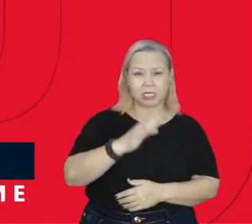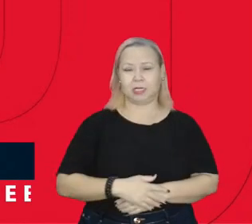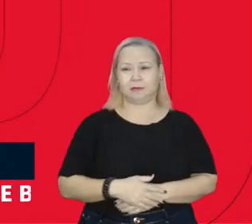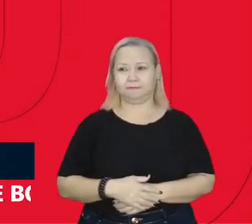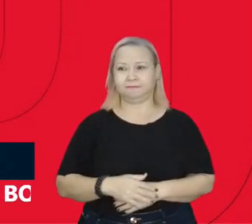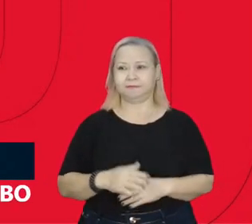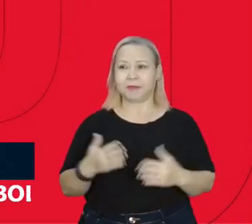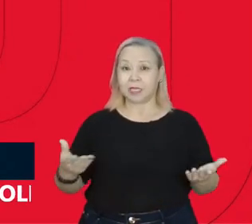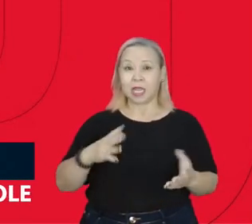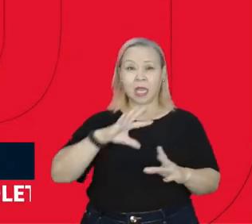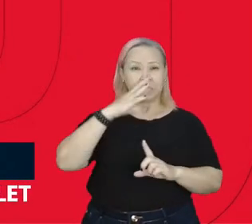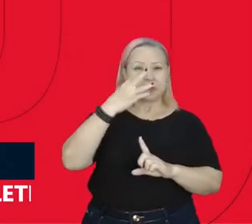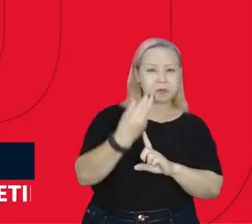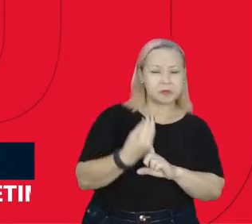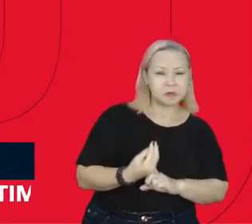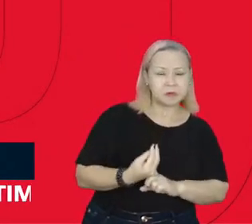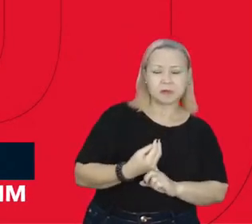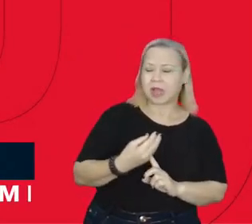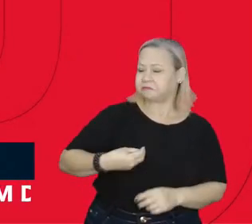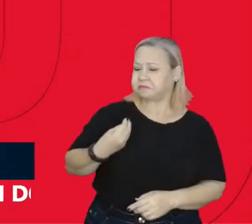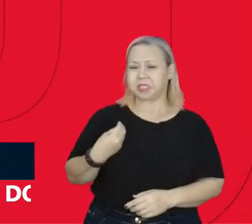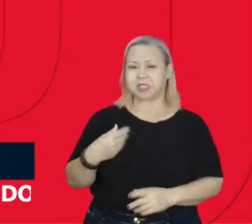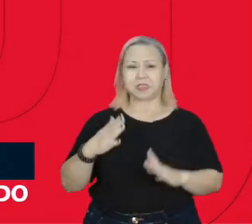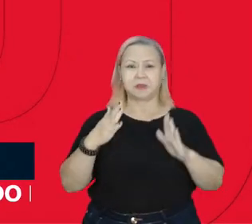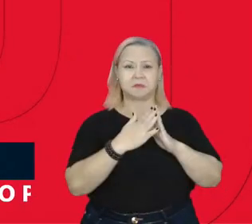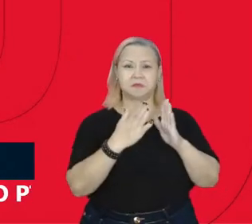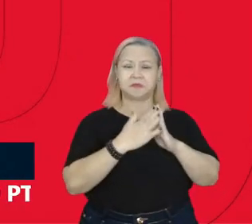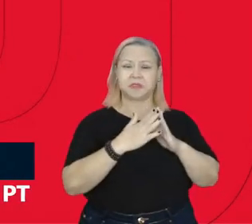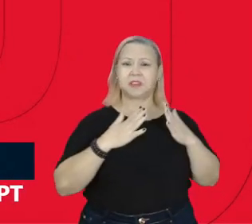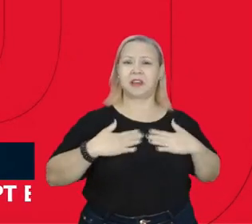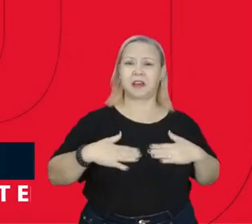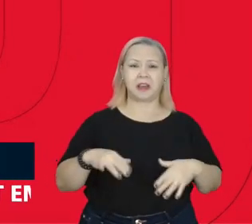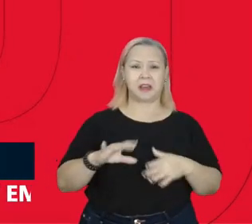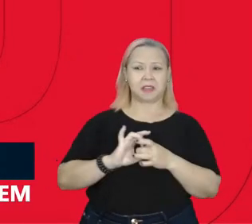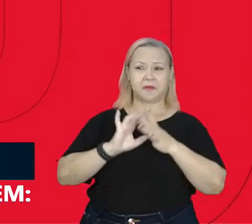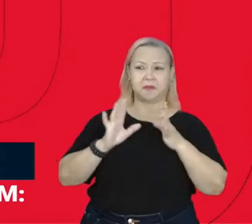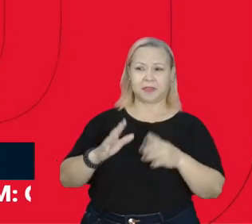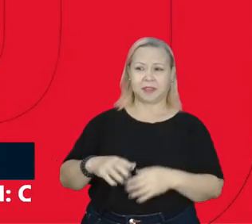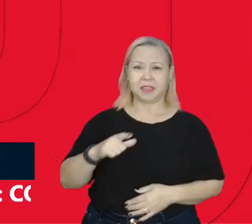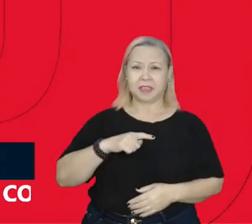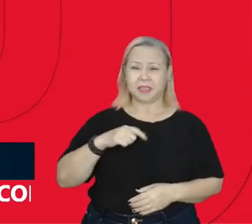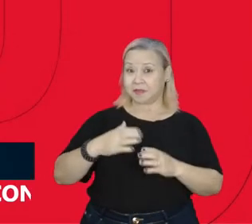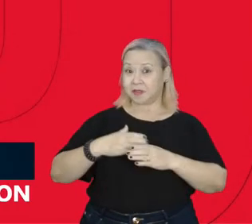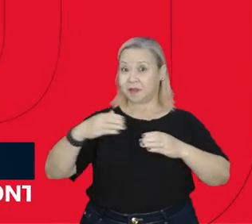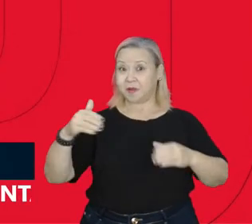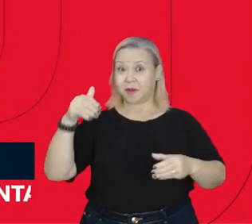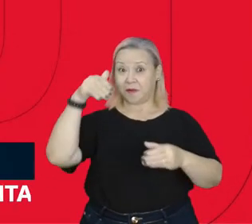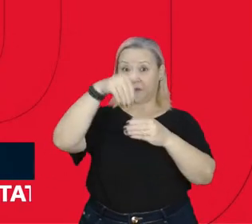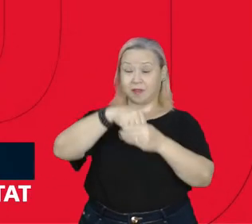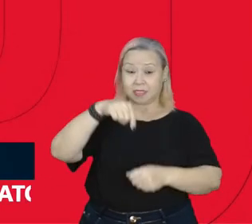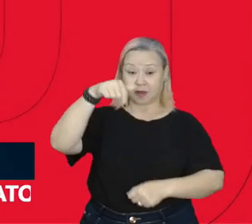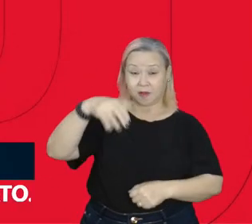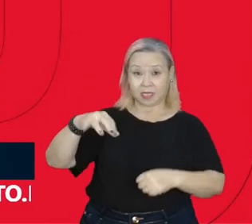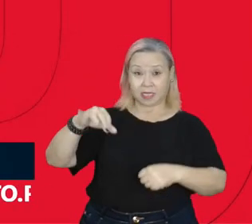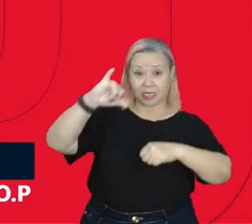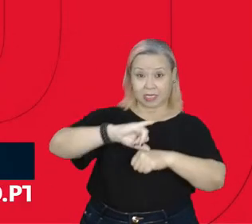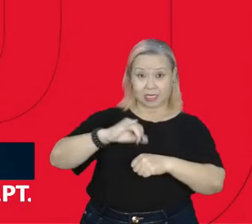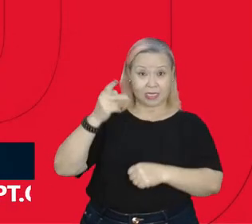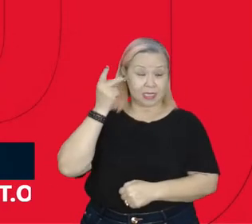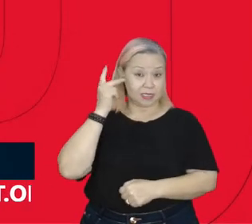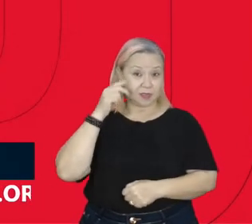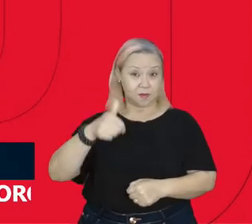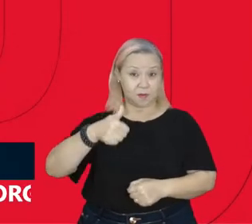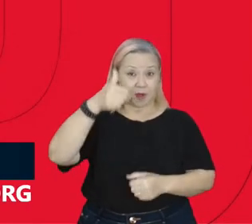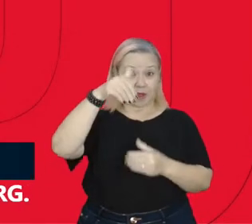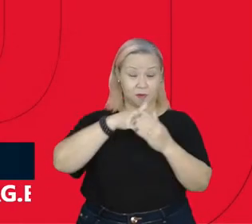nós aqui estamos em casa, em São Bernardo do Campo. Tivemos a maior votação na região metropolitana no primeiro turno